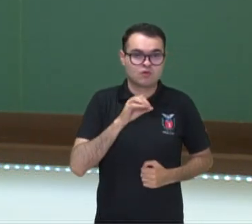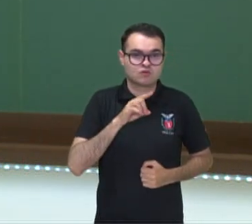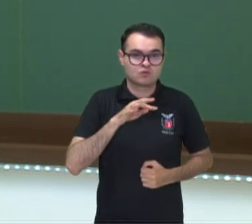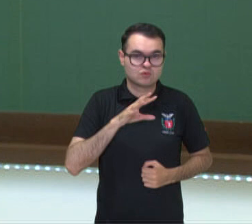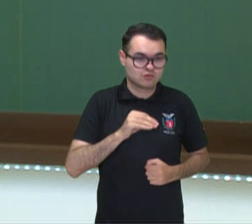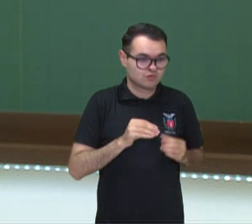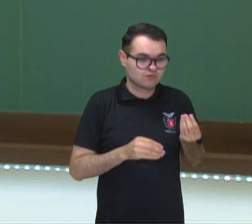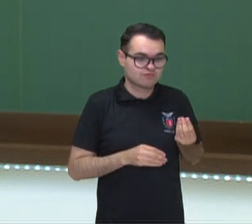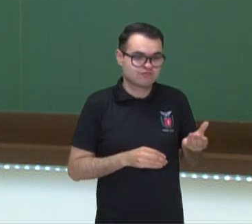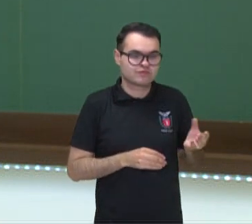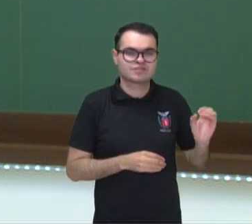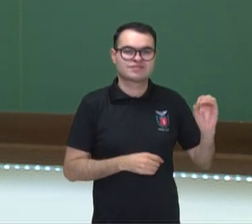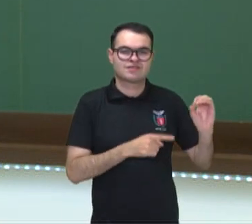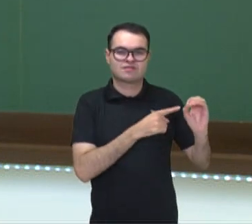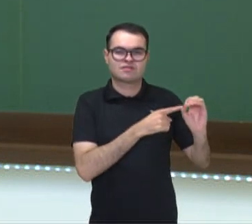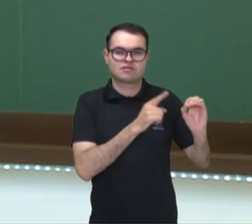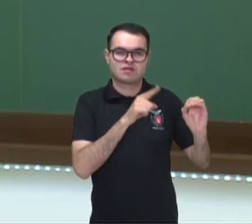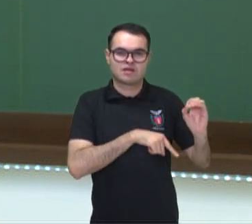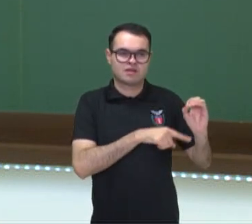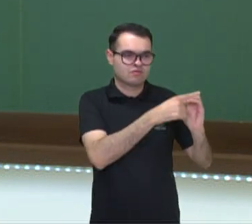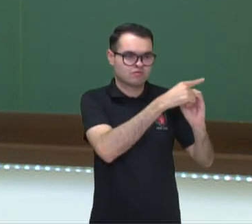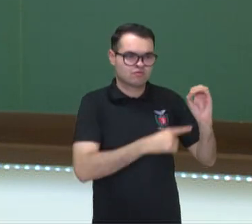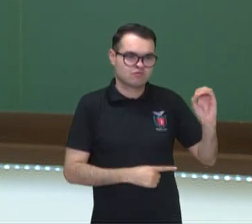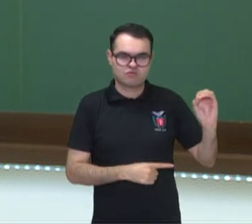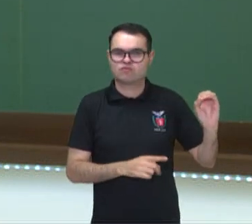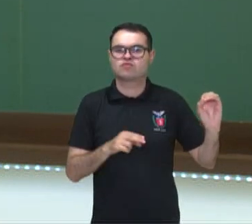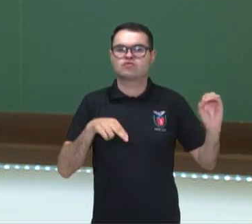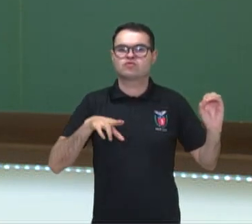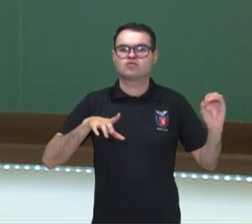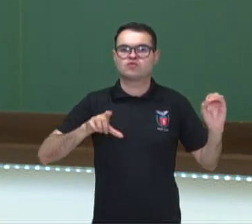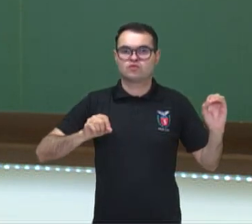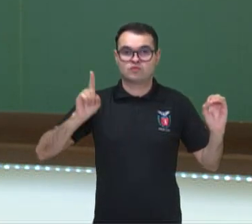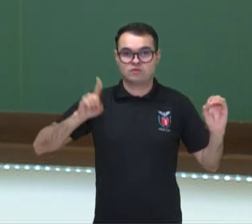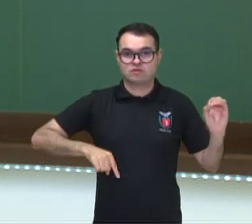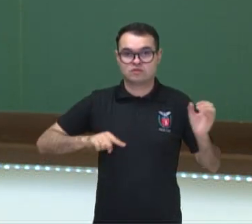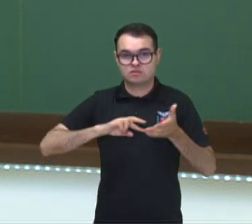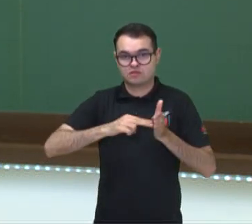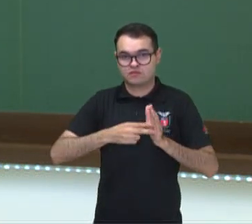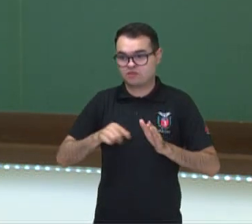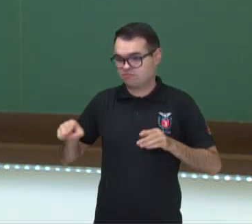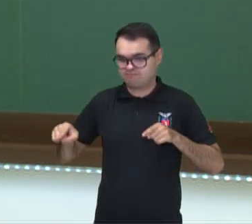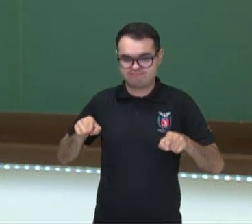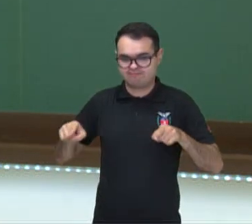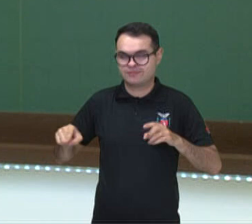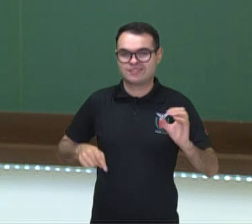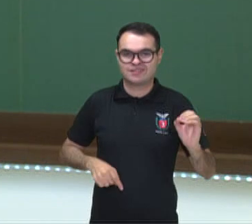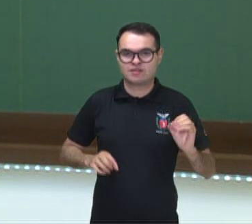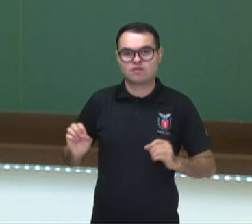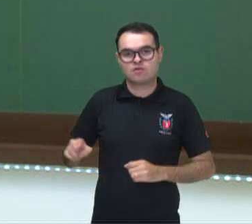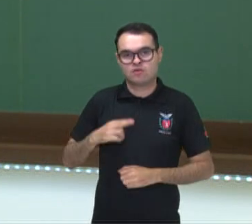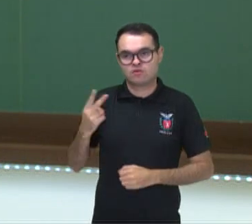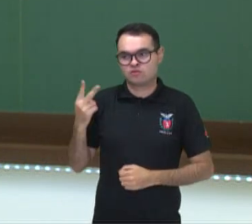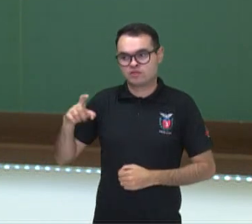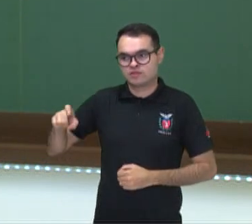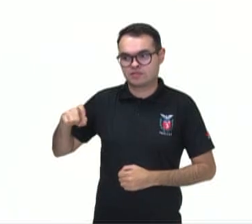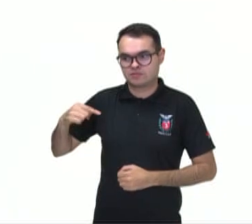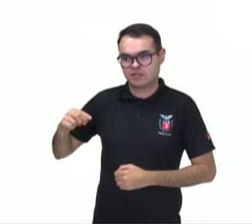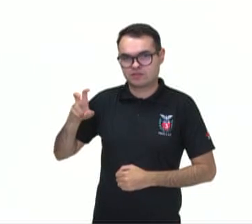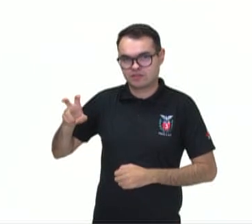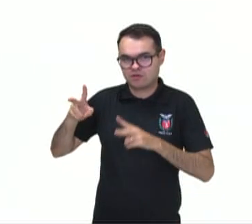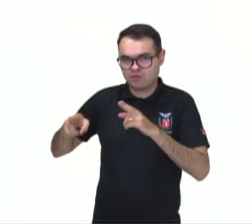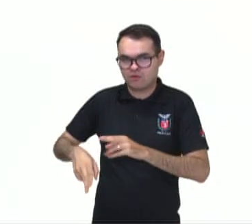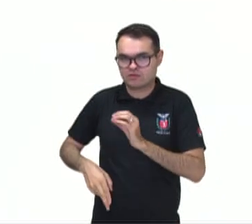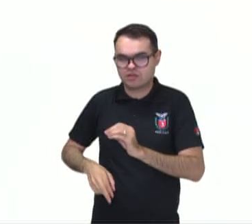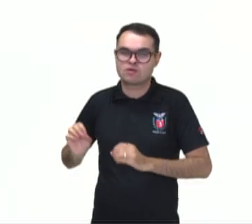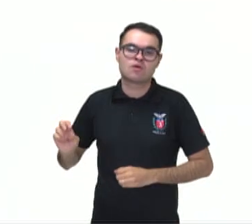é nulo, quando o produto dá zero, significa que um dos fatores é zero. Então, eu tenho que ou o 2x menos 5 é igual a zero,